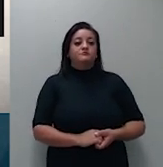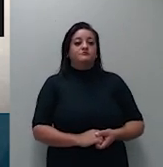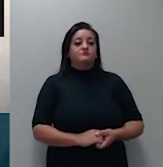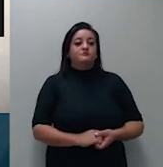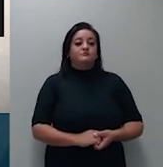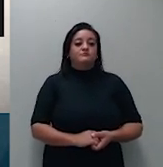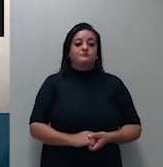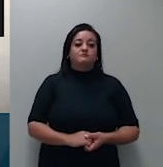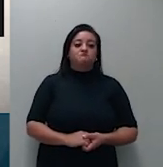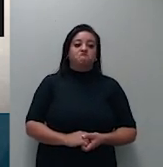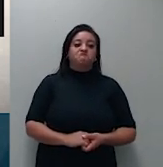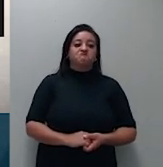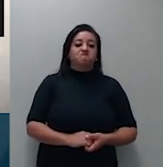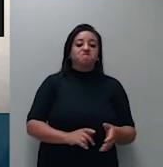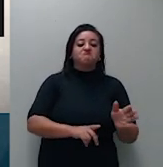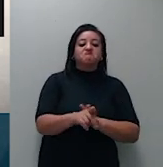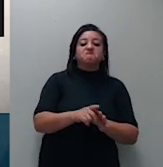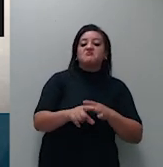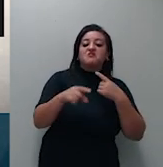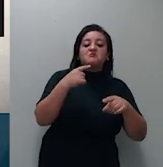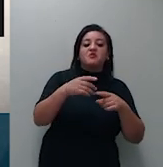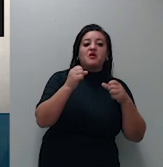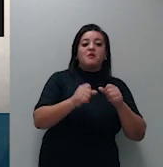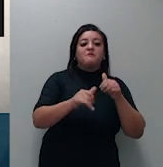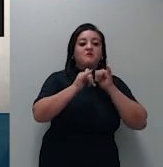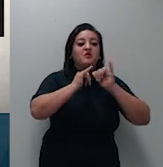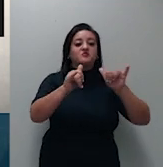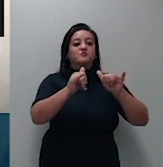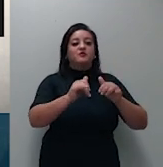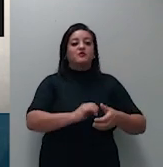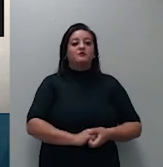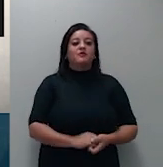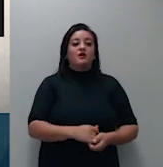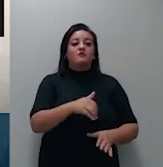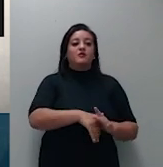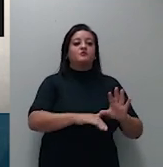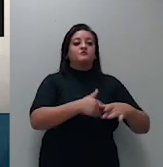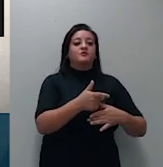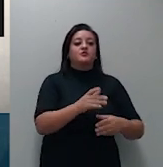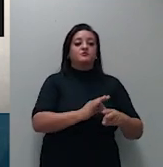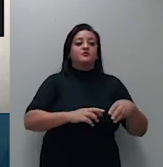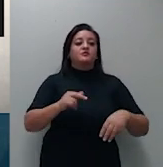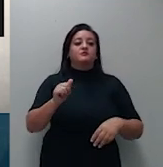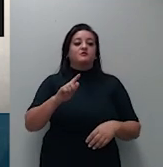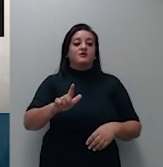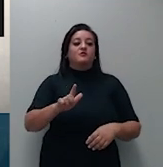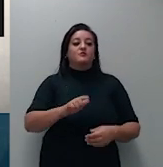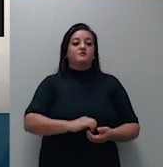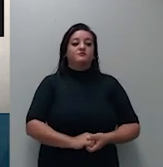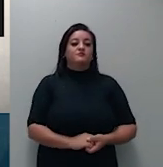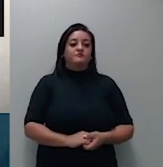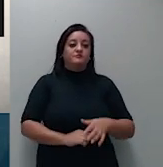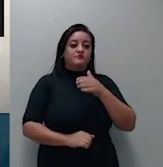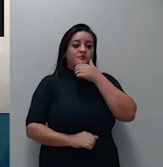para isso alguém deseja debater ou eu posso procurar maravista me visto não